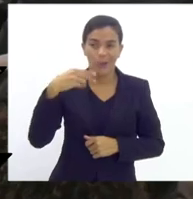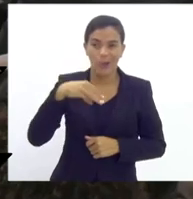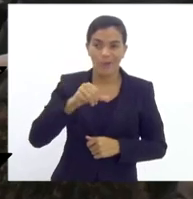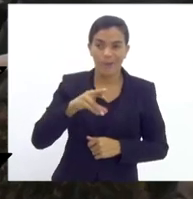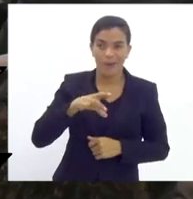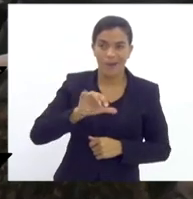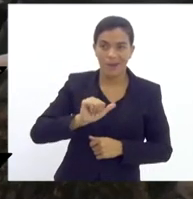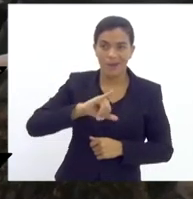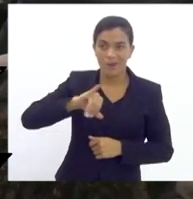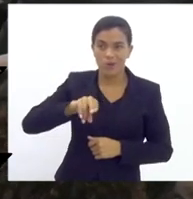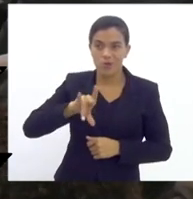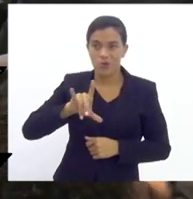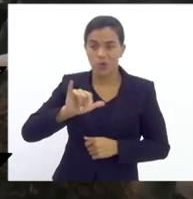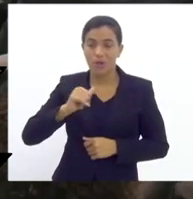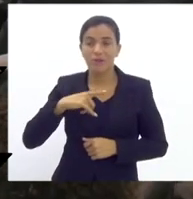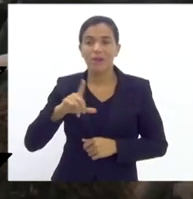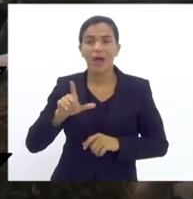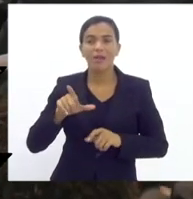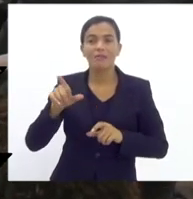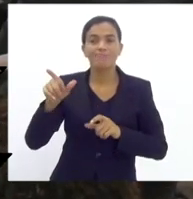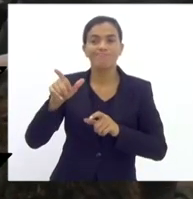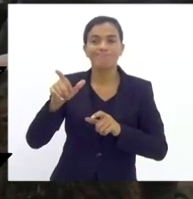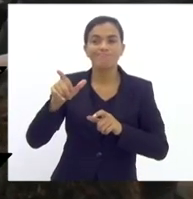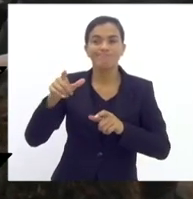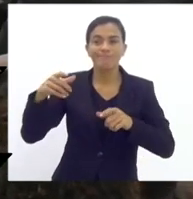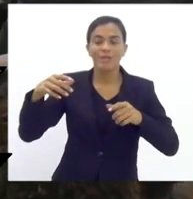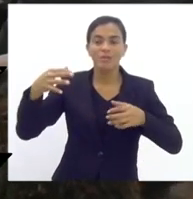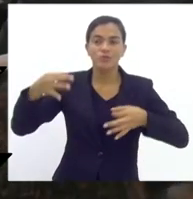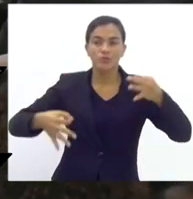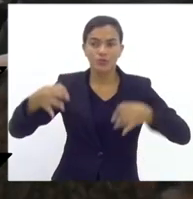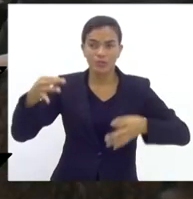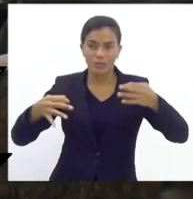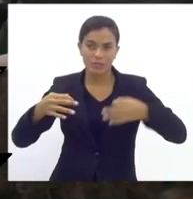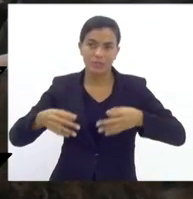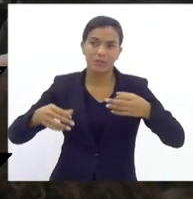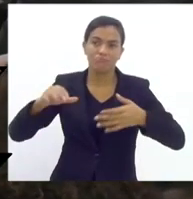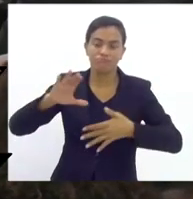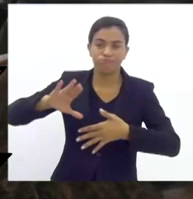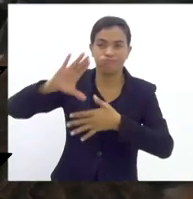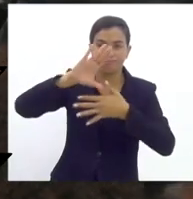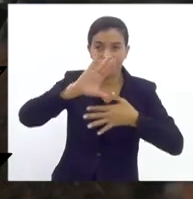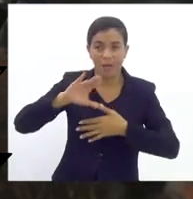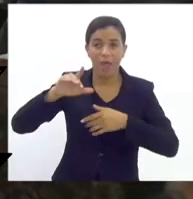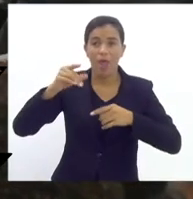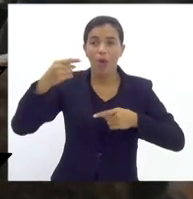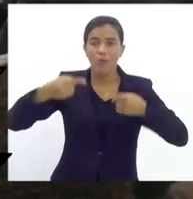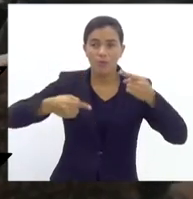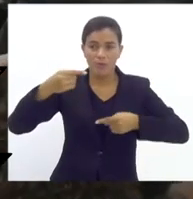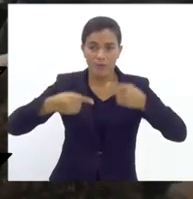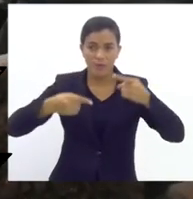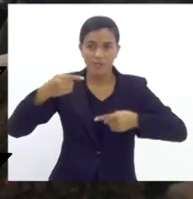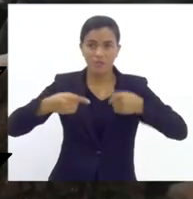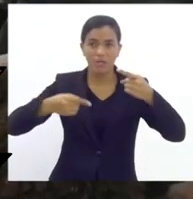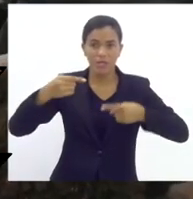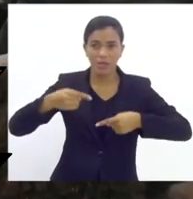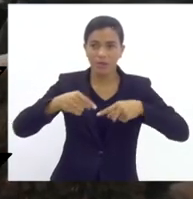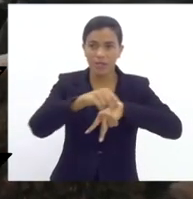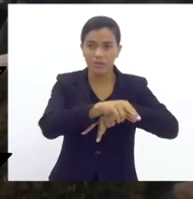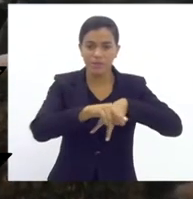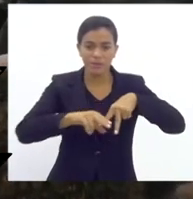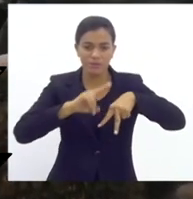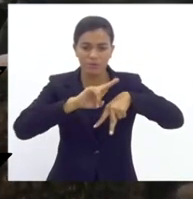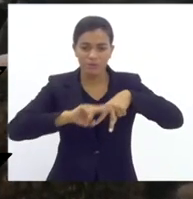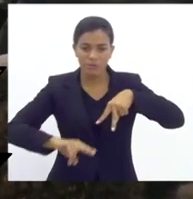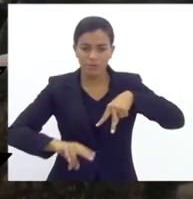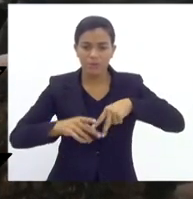que tá na corte inteira americana são de dois homens Então esse também é um debate de gênero mas de olhar também com atenção